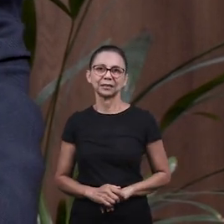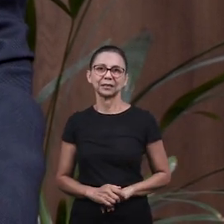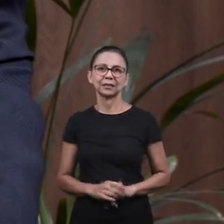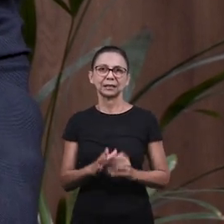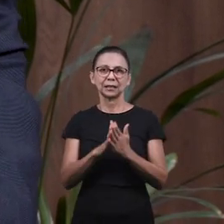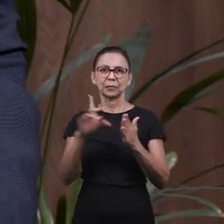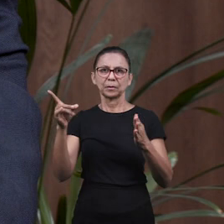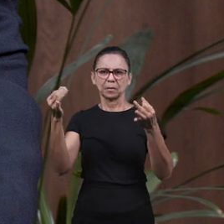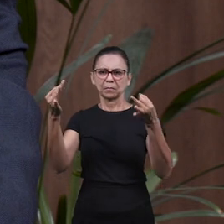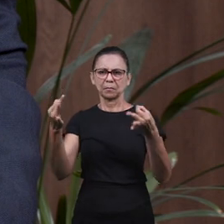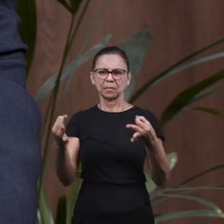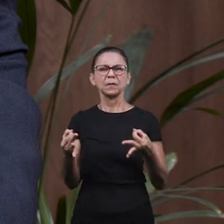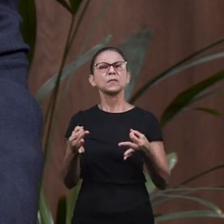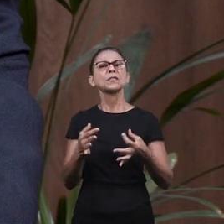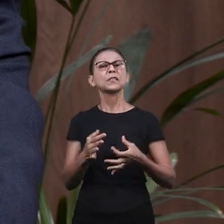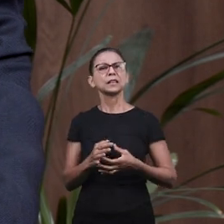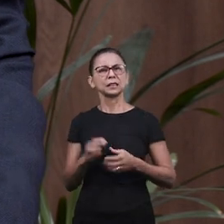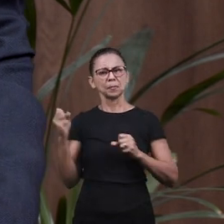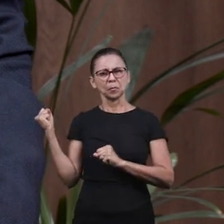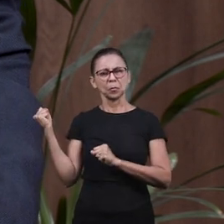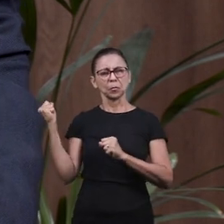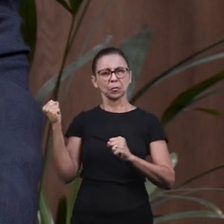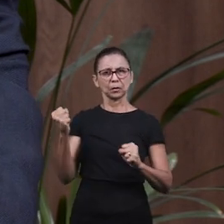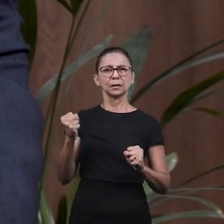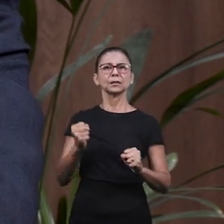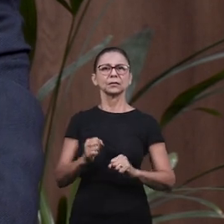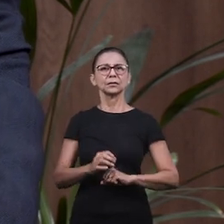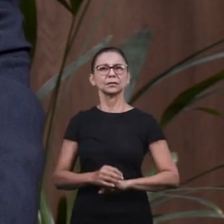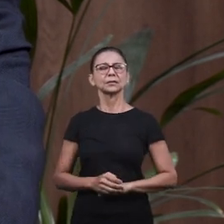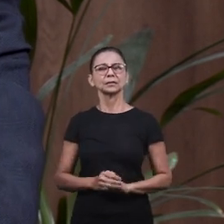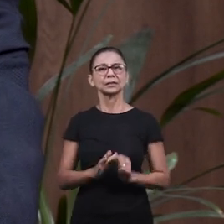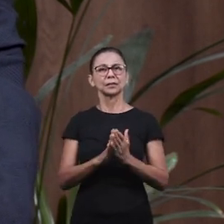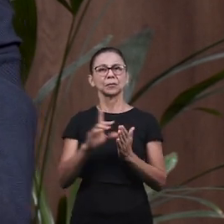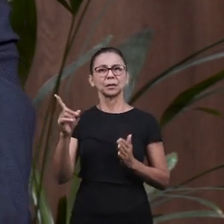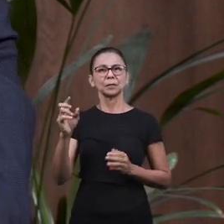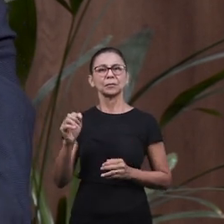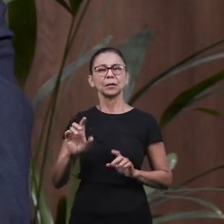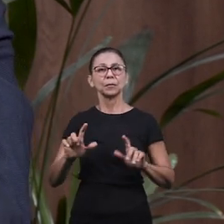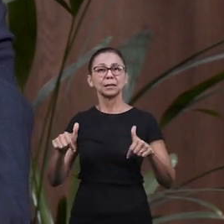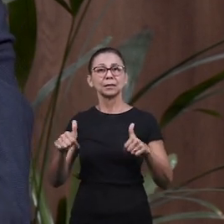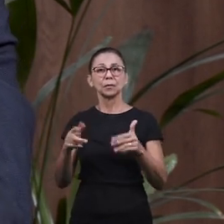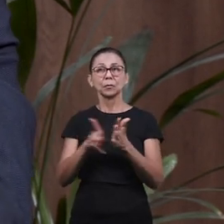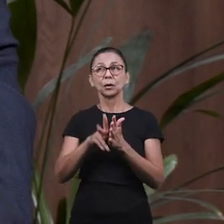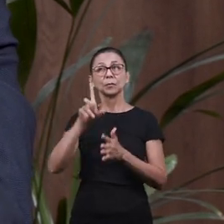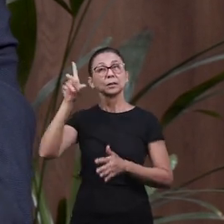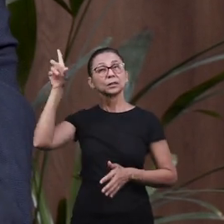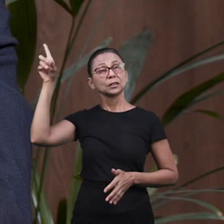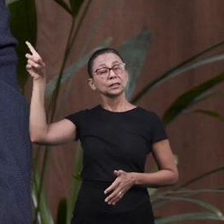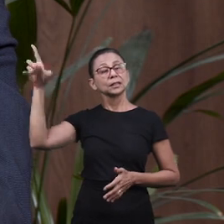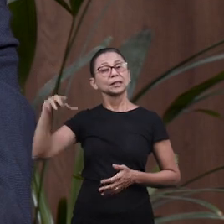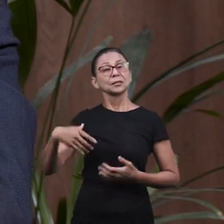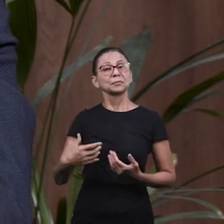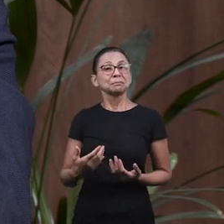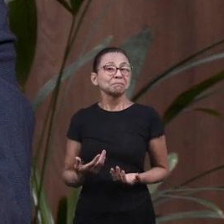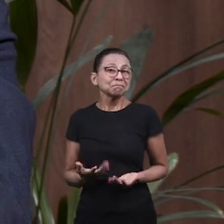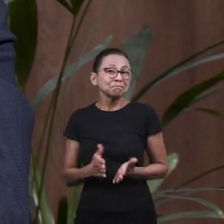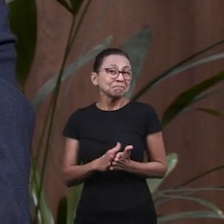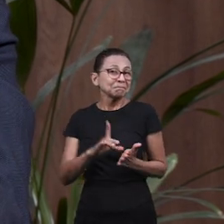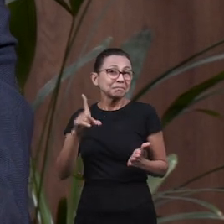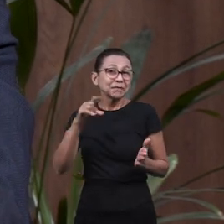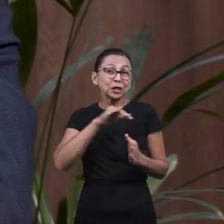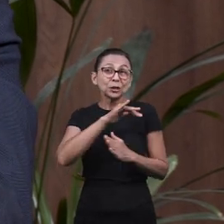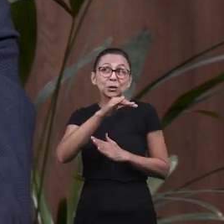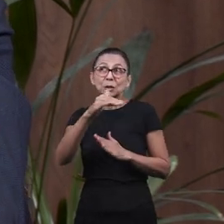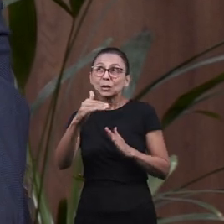palavra eficaz, né? É uma ação de Deus, mas a própria Bíblia diz que toda a palavra de Deus é inspirada